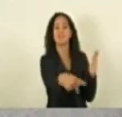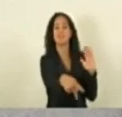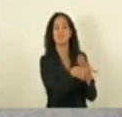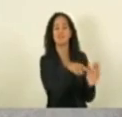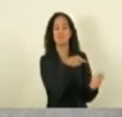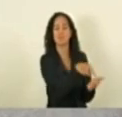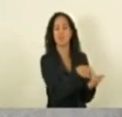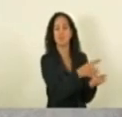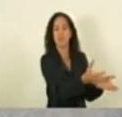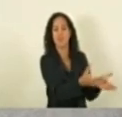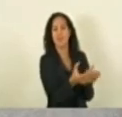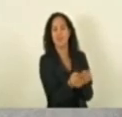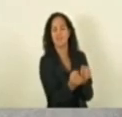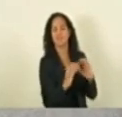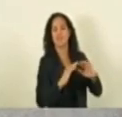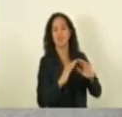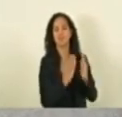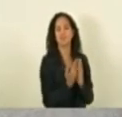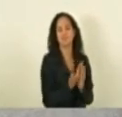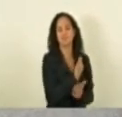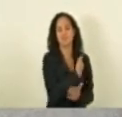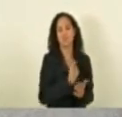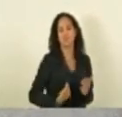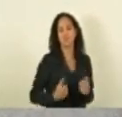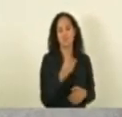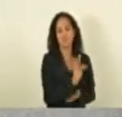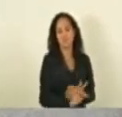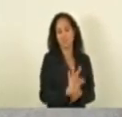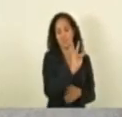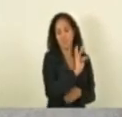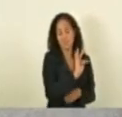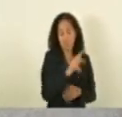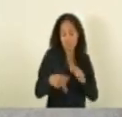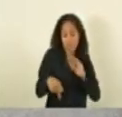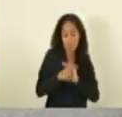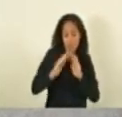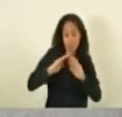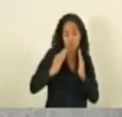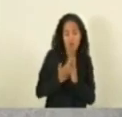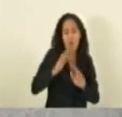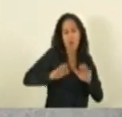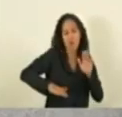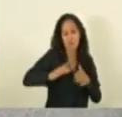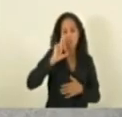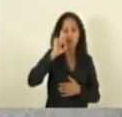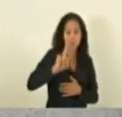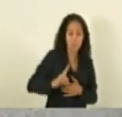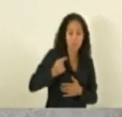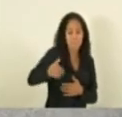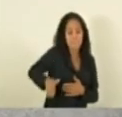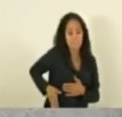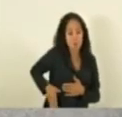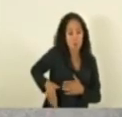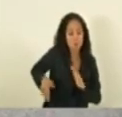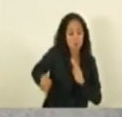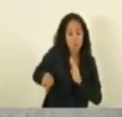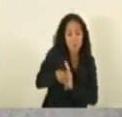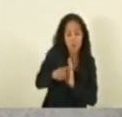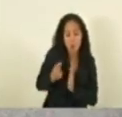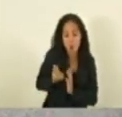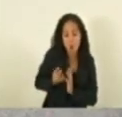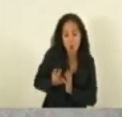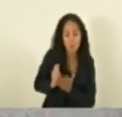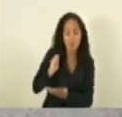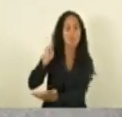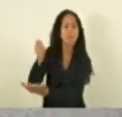recurso que elas recebem do Estado ou do governo federal? Então, as próprias escolas, às vezes a diretora tem que tirar do bolso, enfim. É um